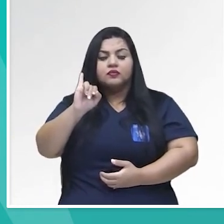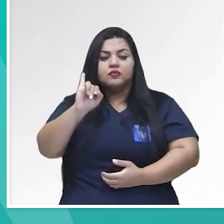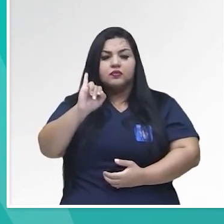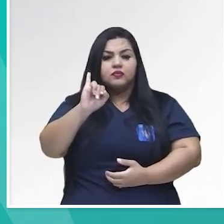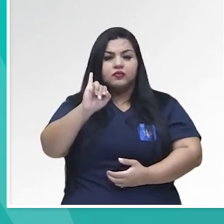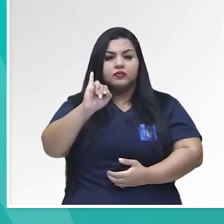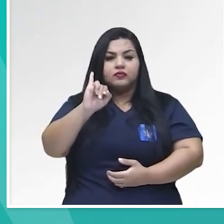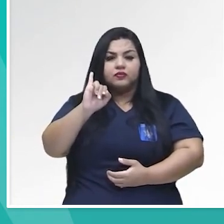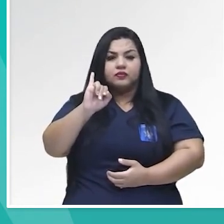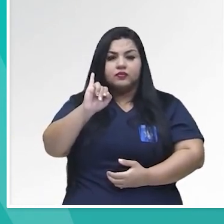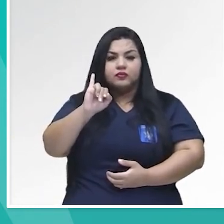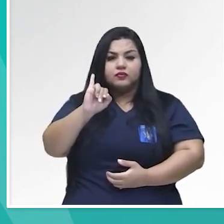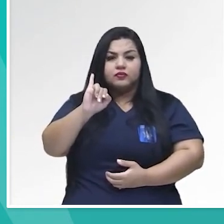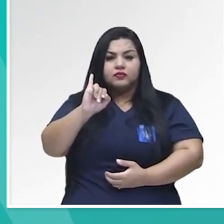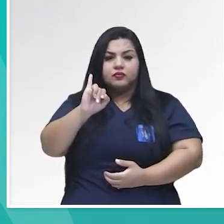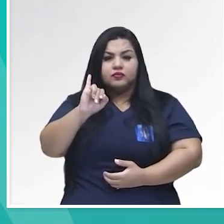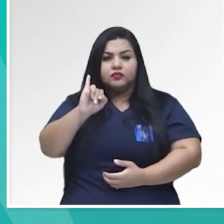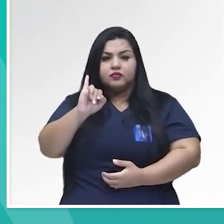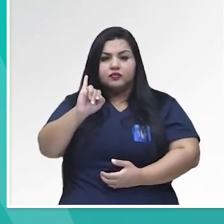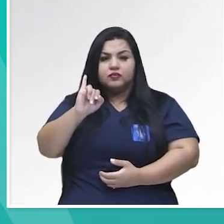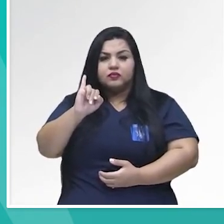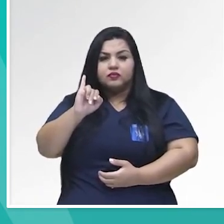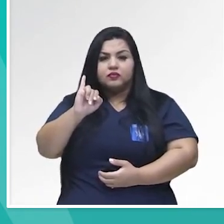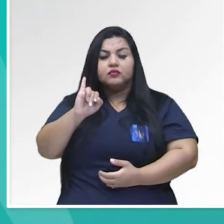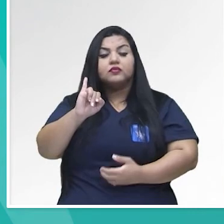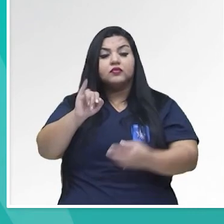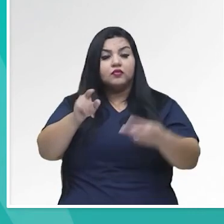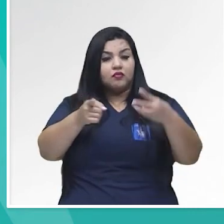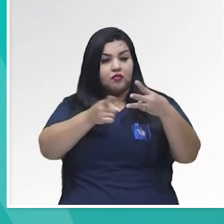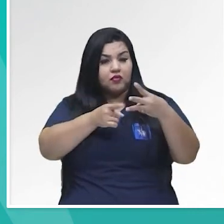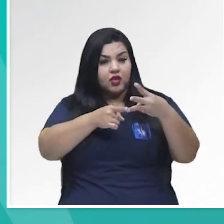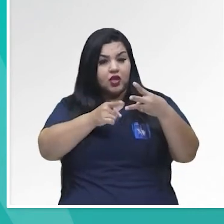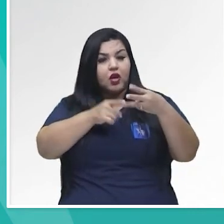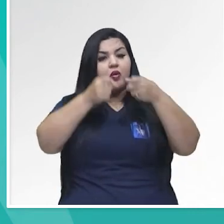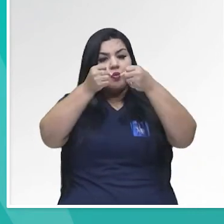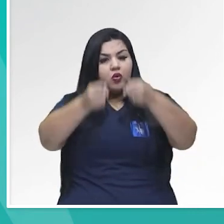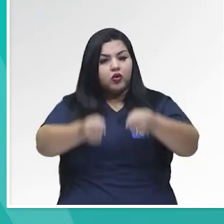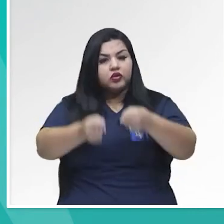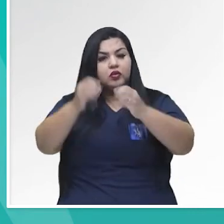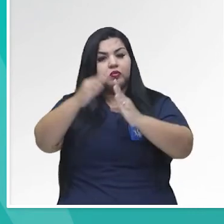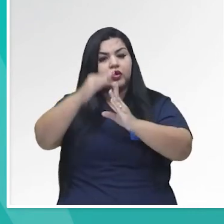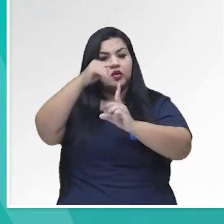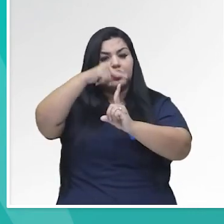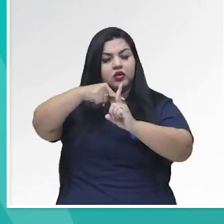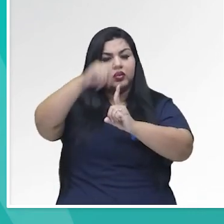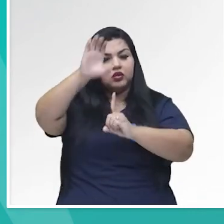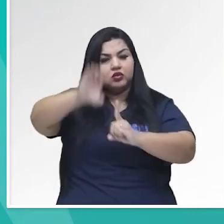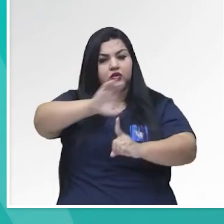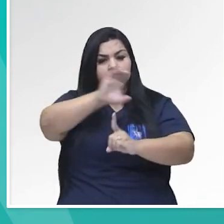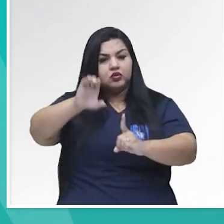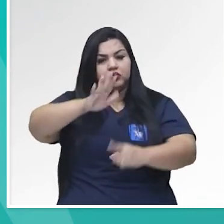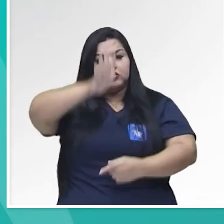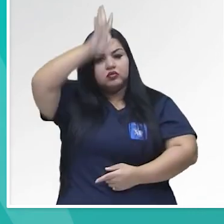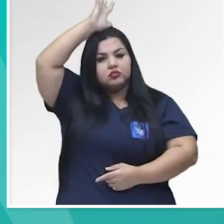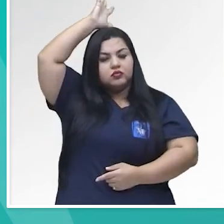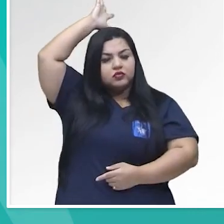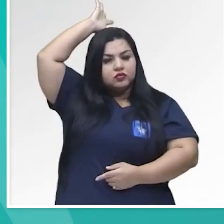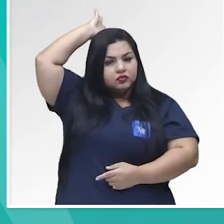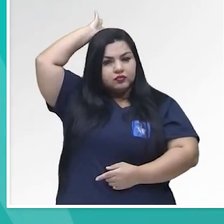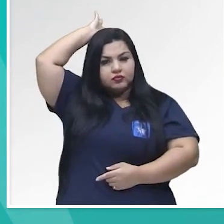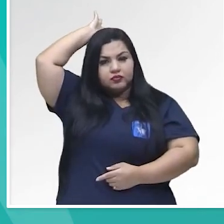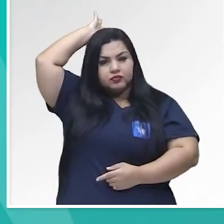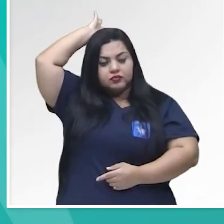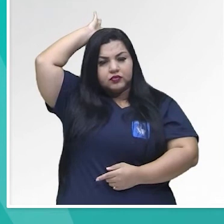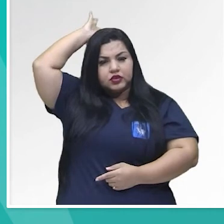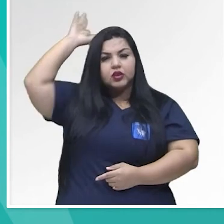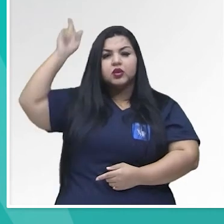vai dar, na verdade, poder para a Igreja Católica Romana. Né? A gente